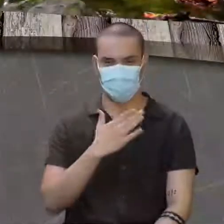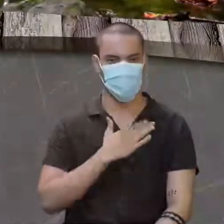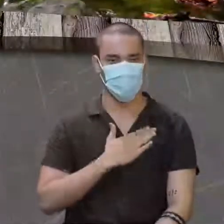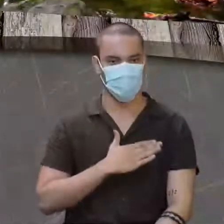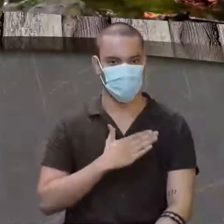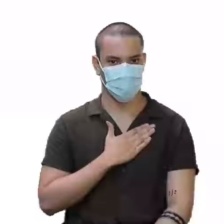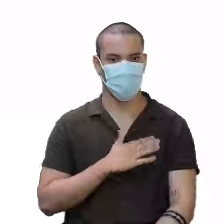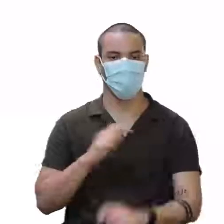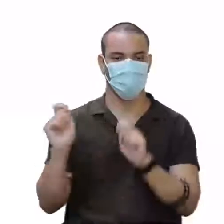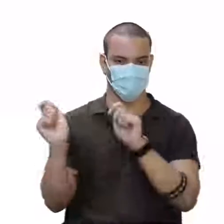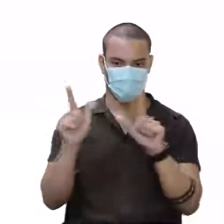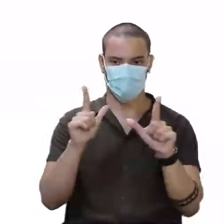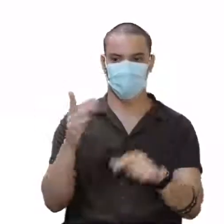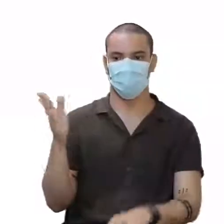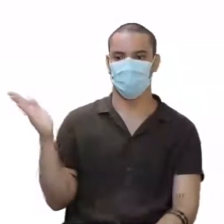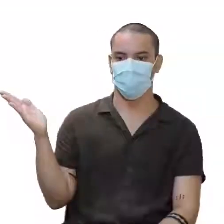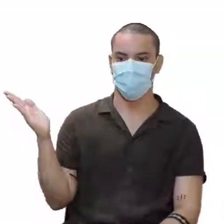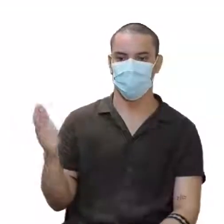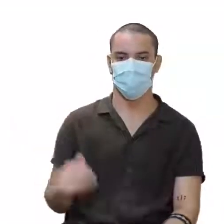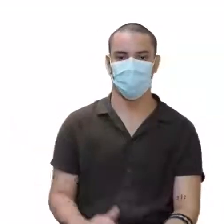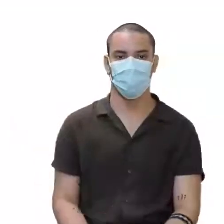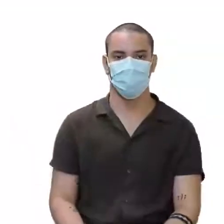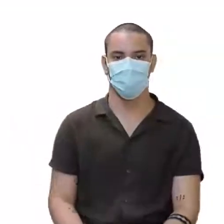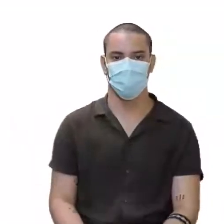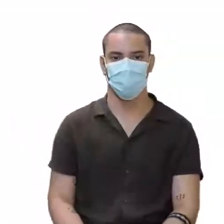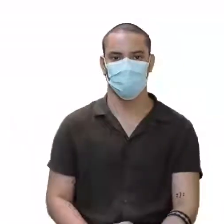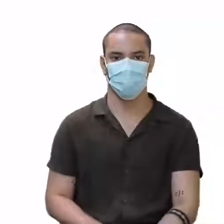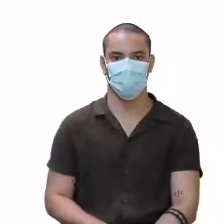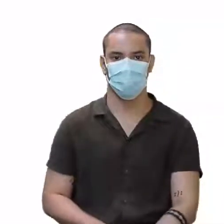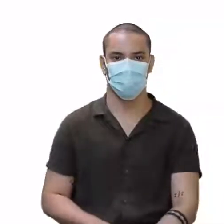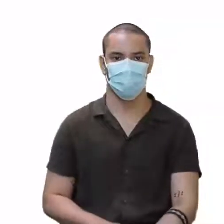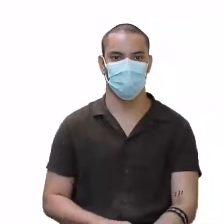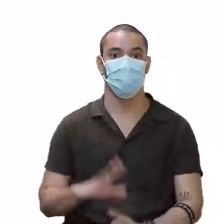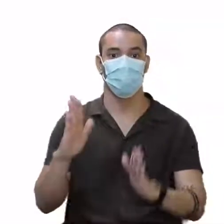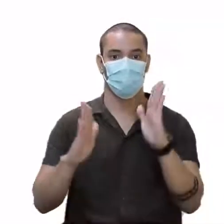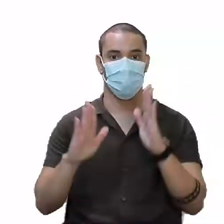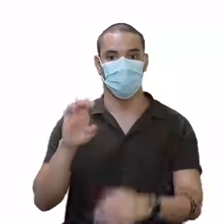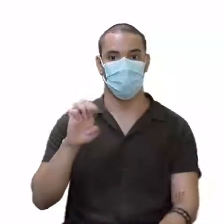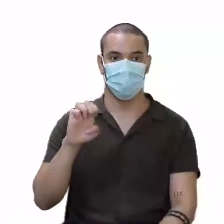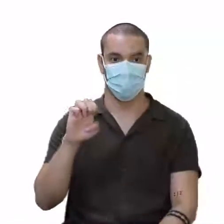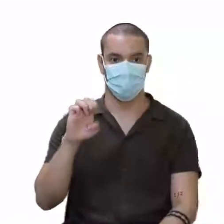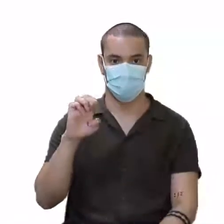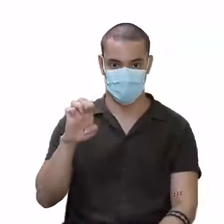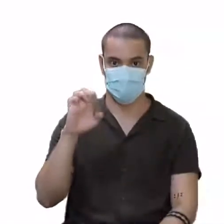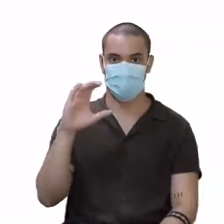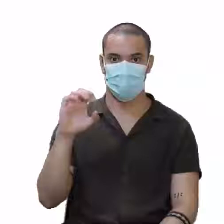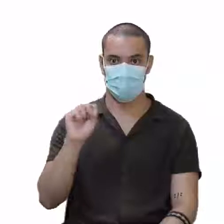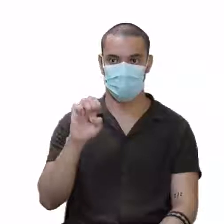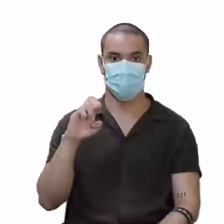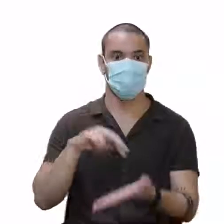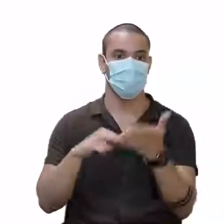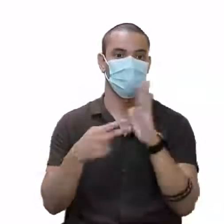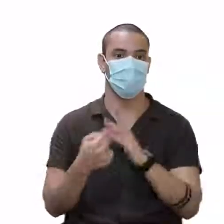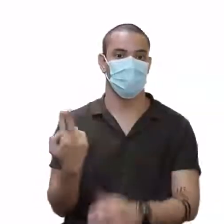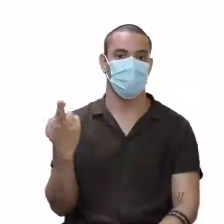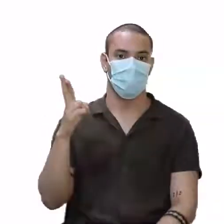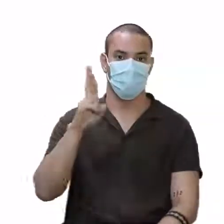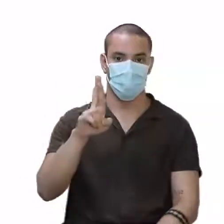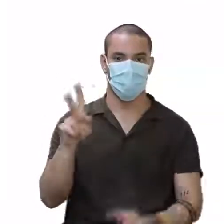então? Olha lá no slide. A fase ecese representa então a